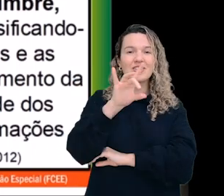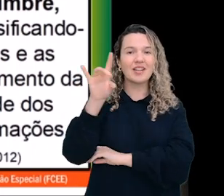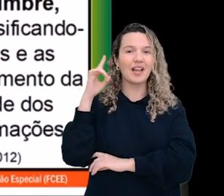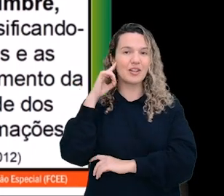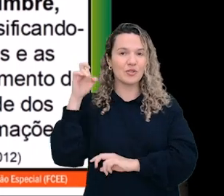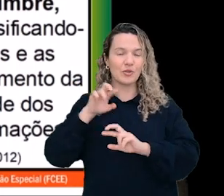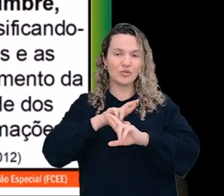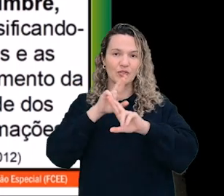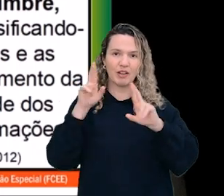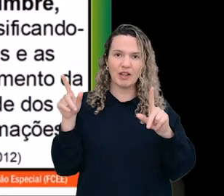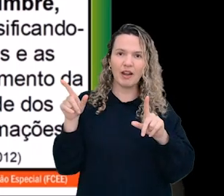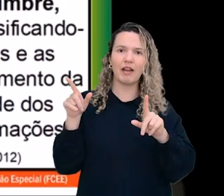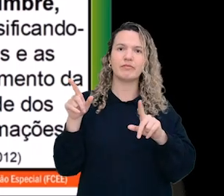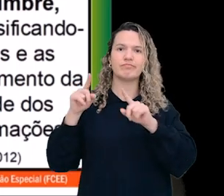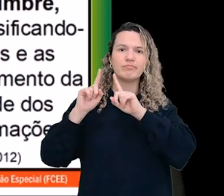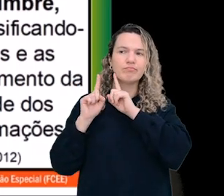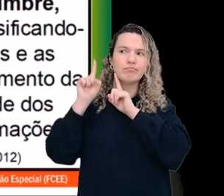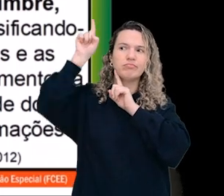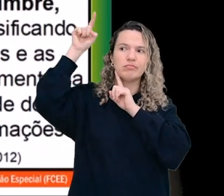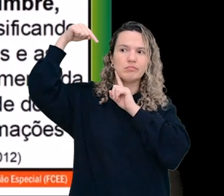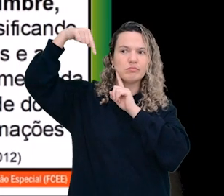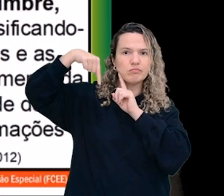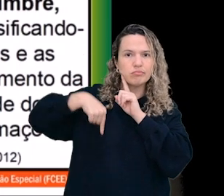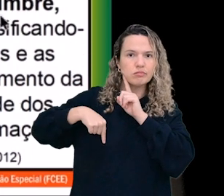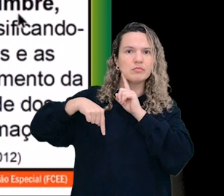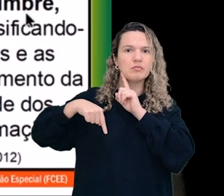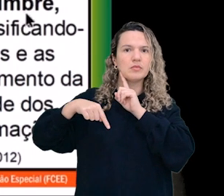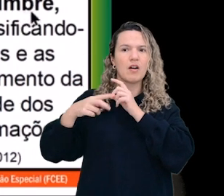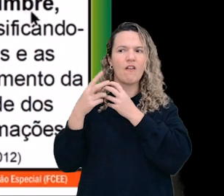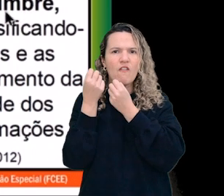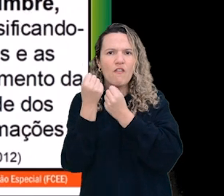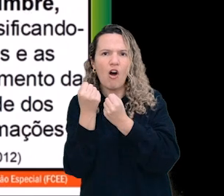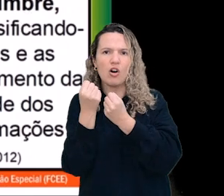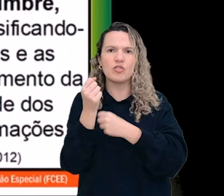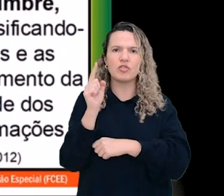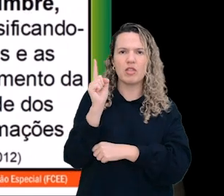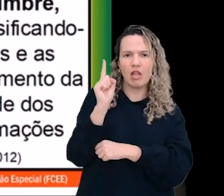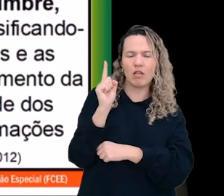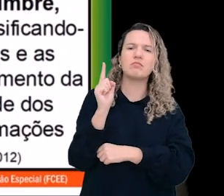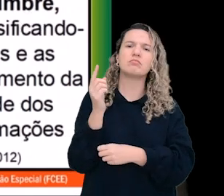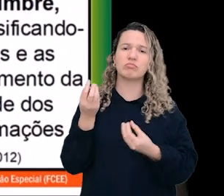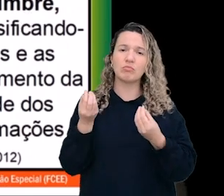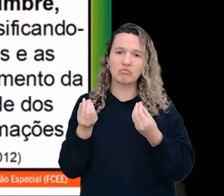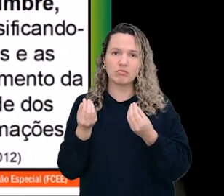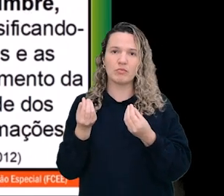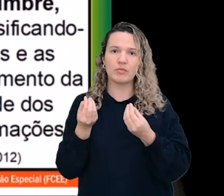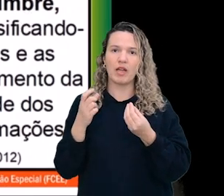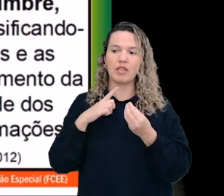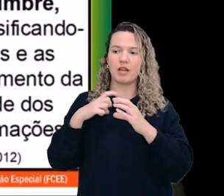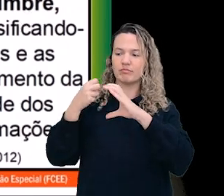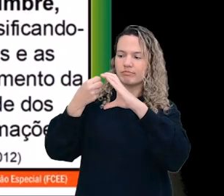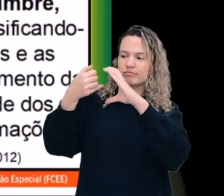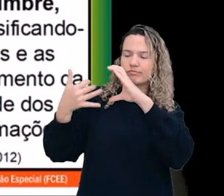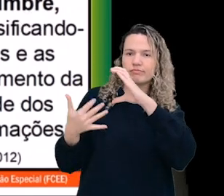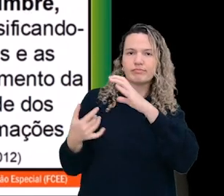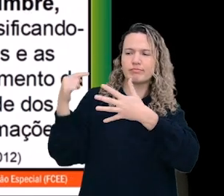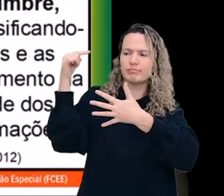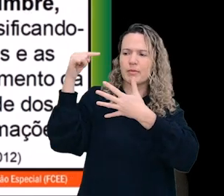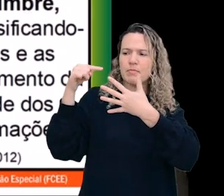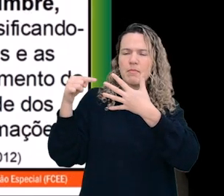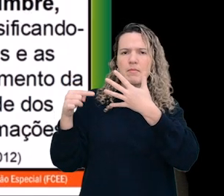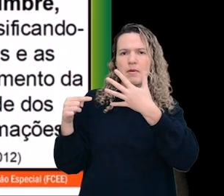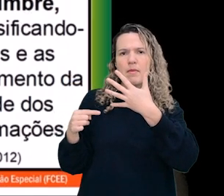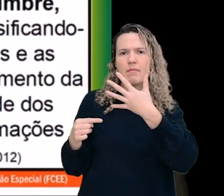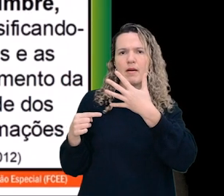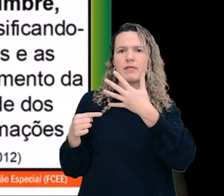características desse som, quanto ao tom, ao timbre, ao volume e à intensidade sonora, classificando-as